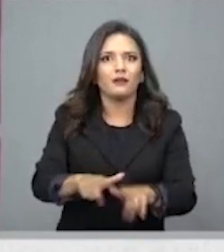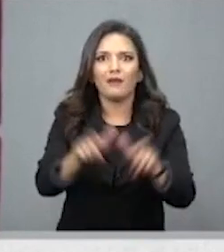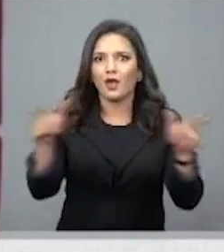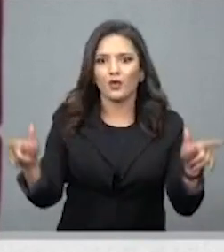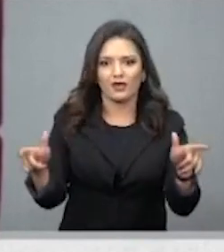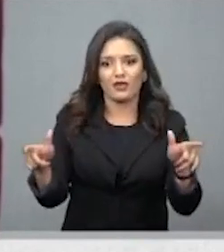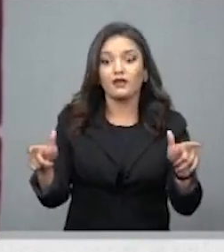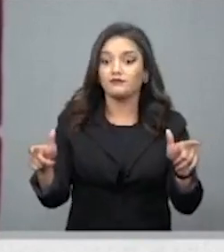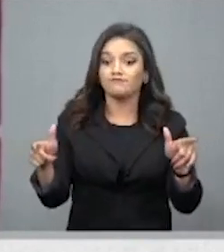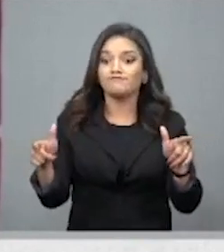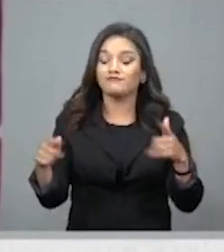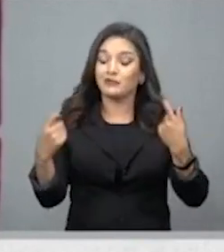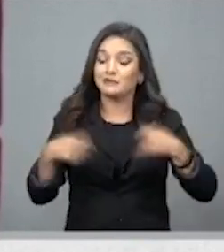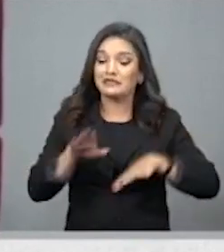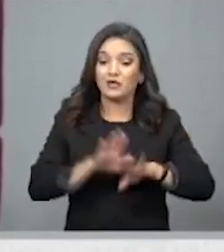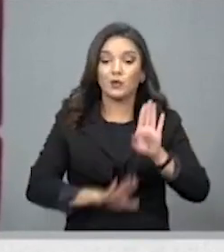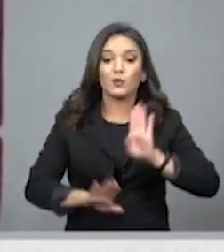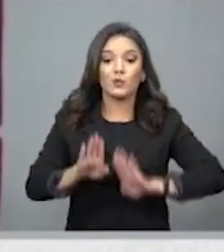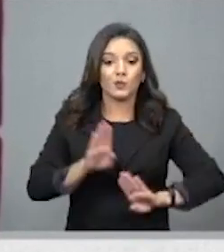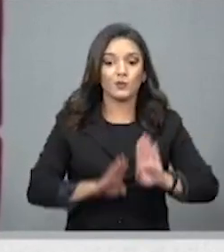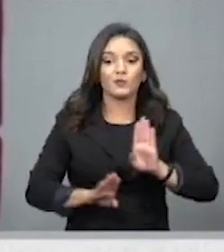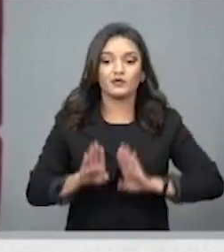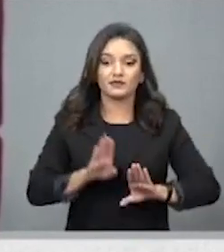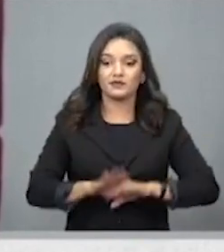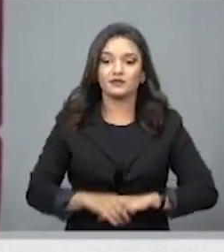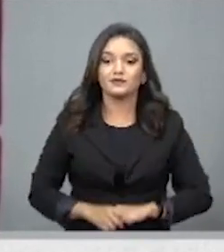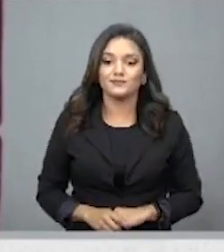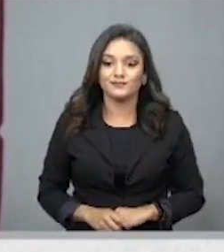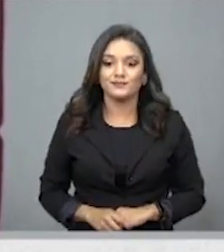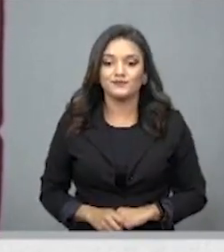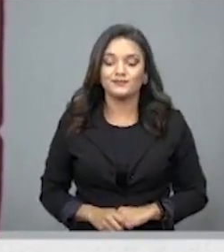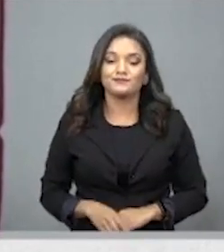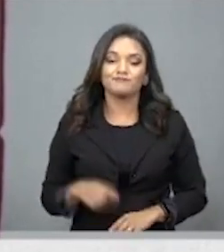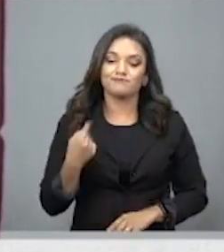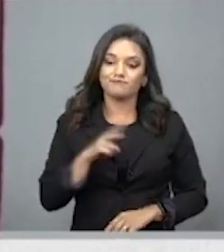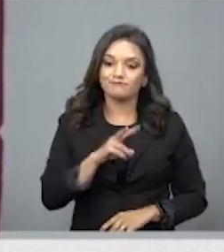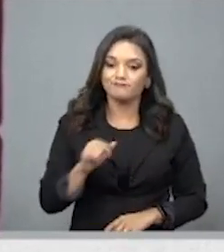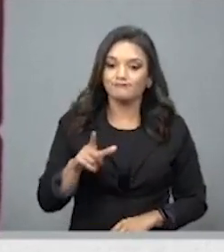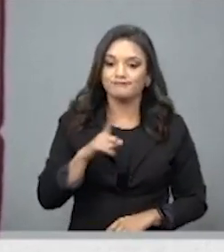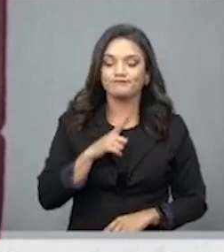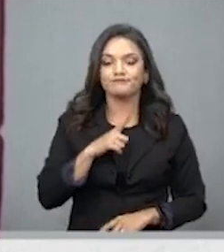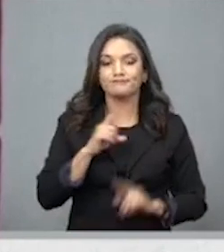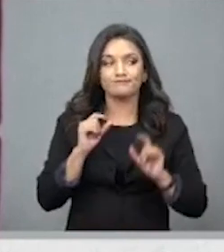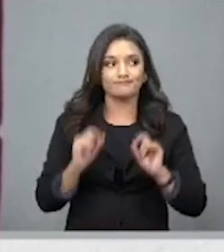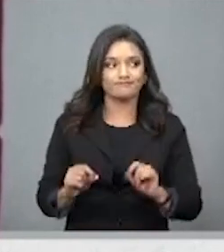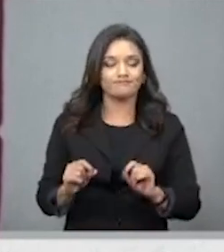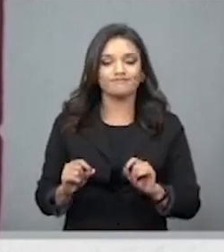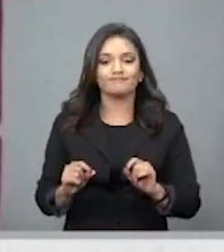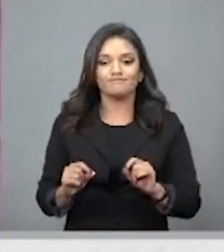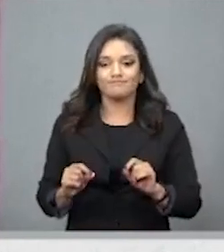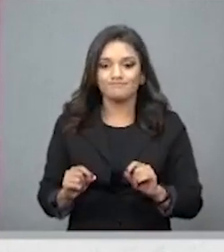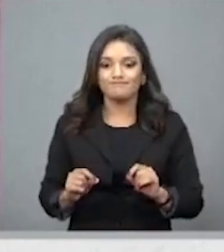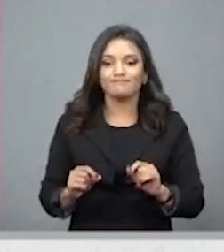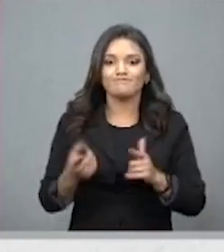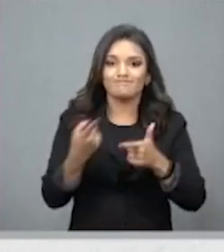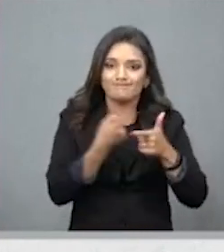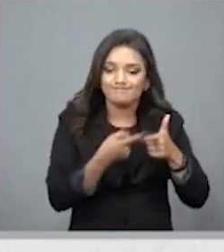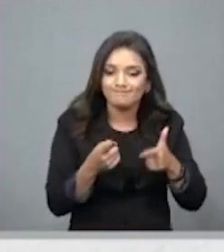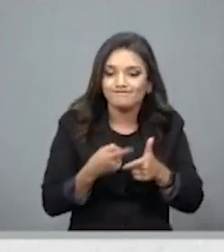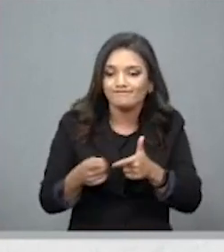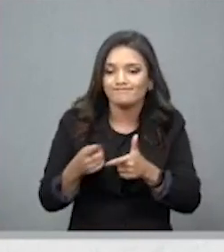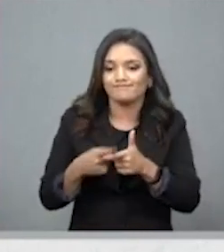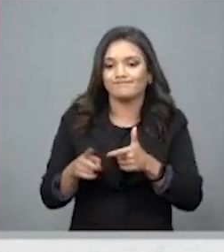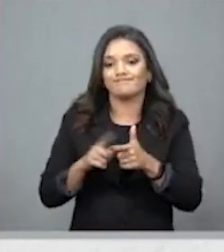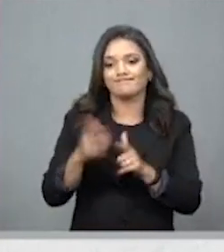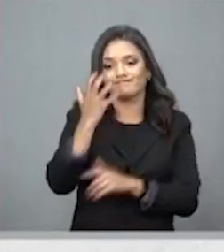a violência e nós viveremos Abismo é civilizatório